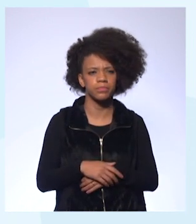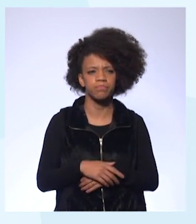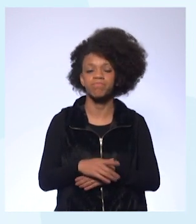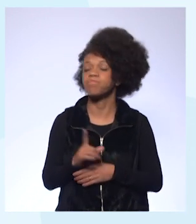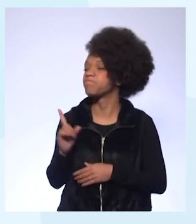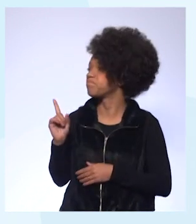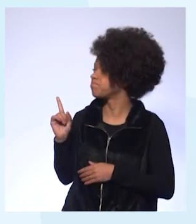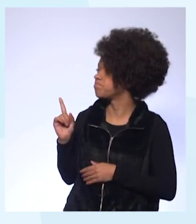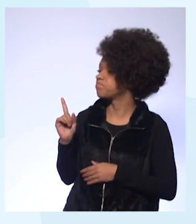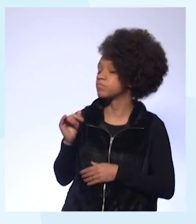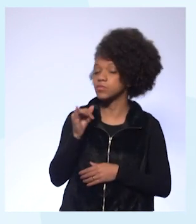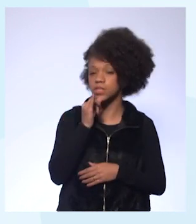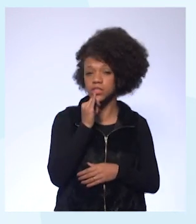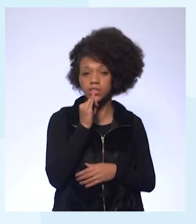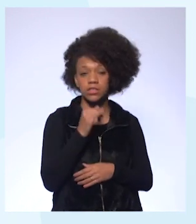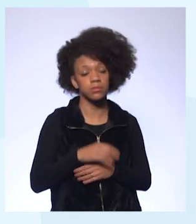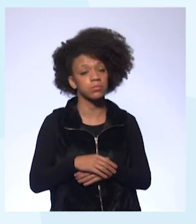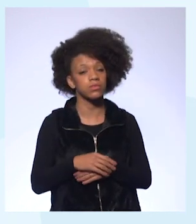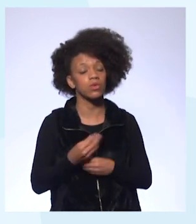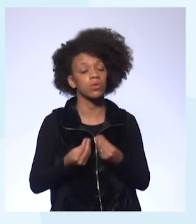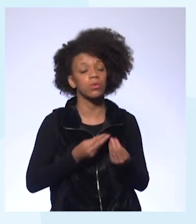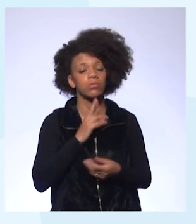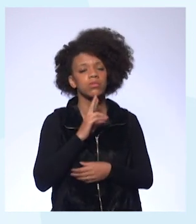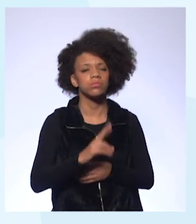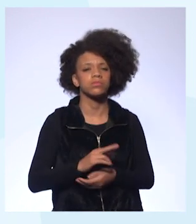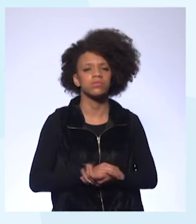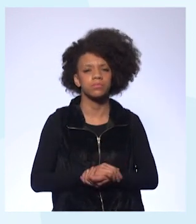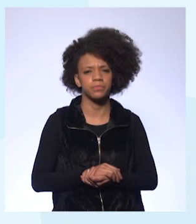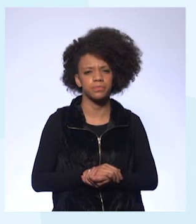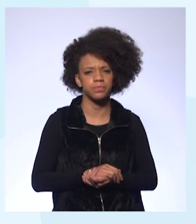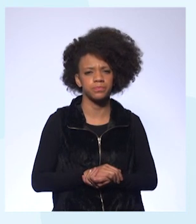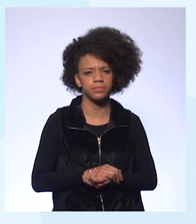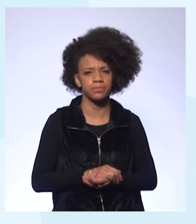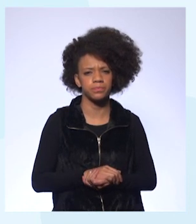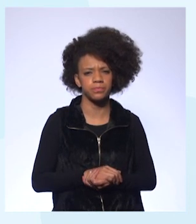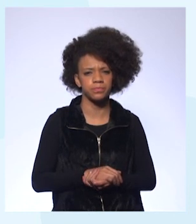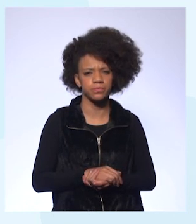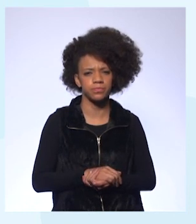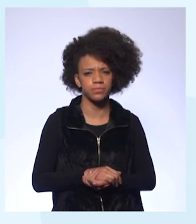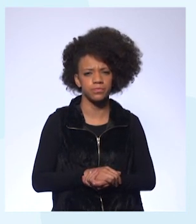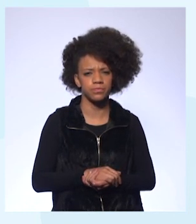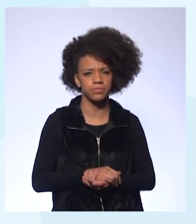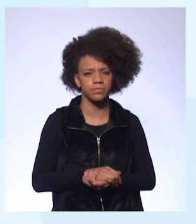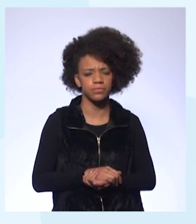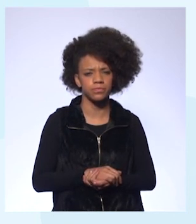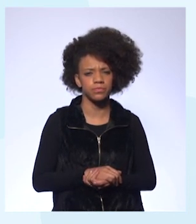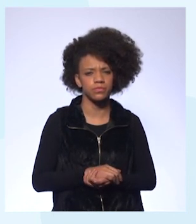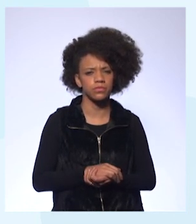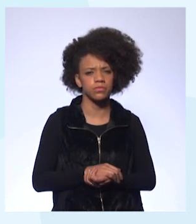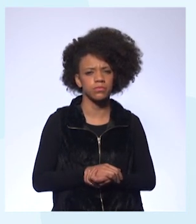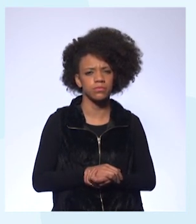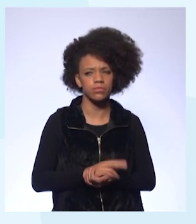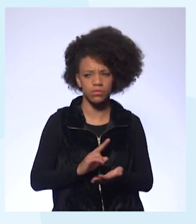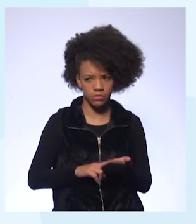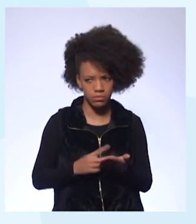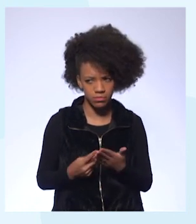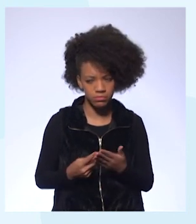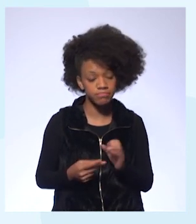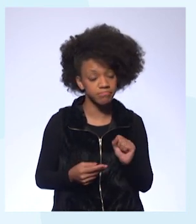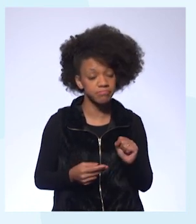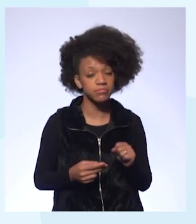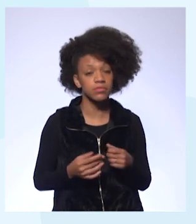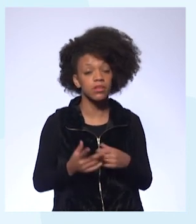vocês têm aí ó ifix sites we find it in life in our planet Traduzir